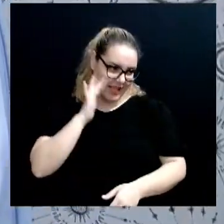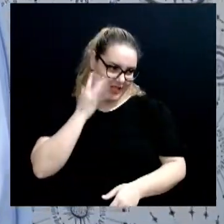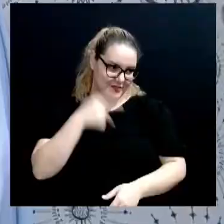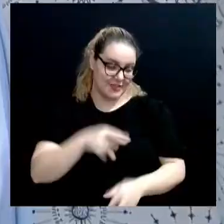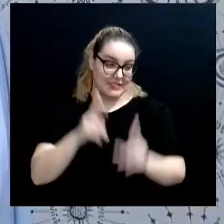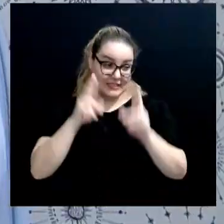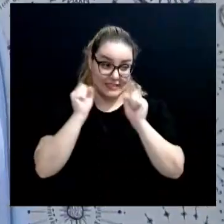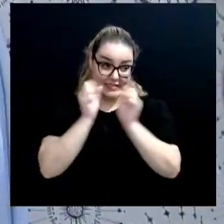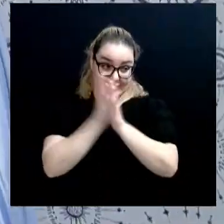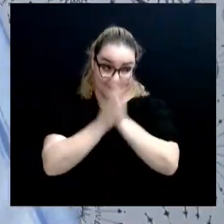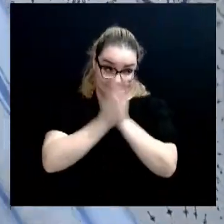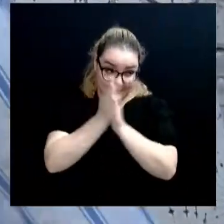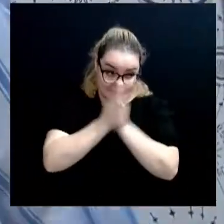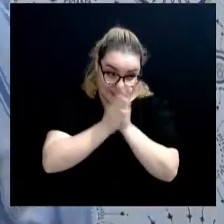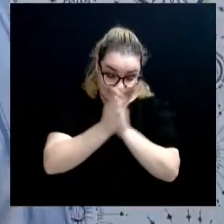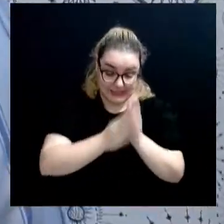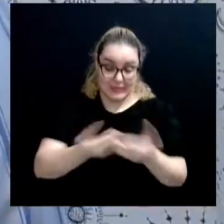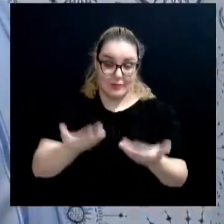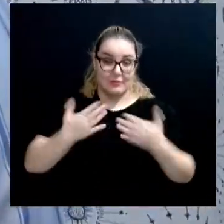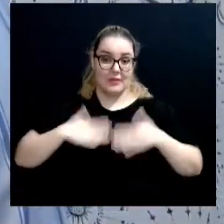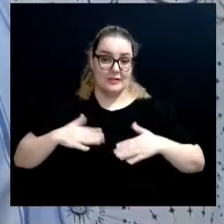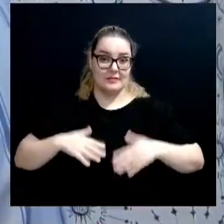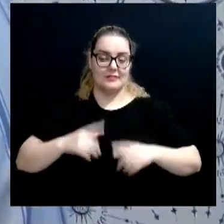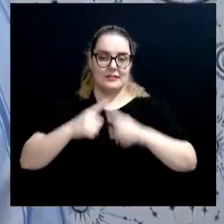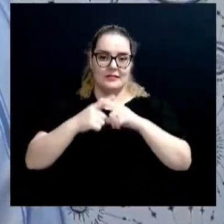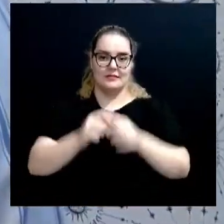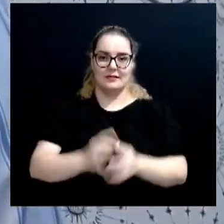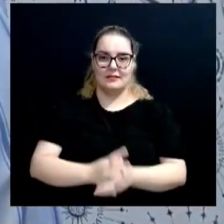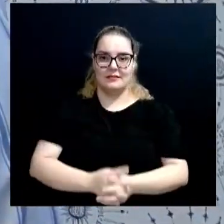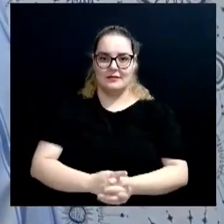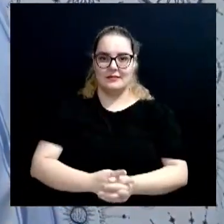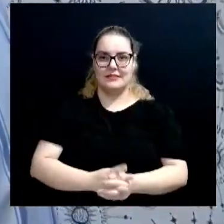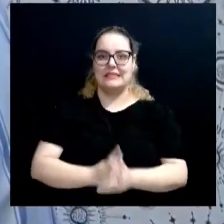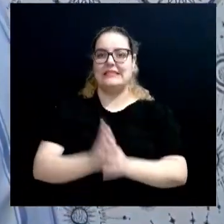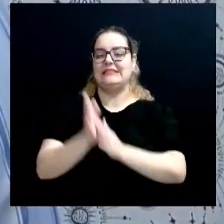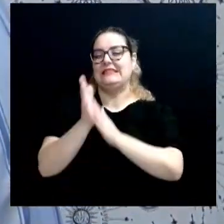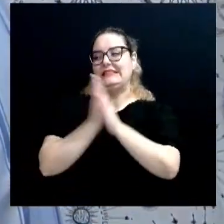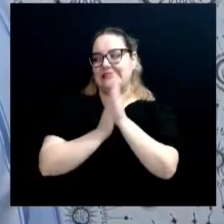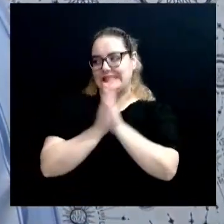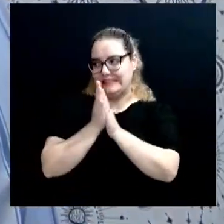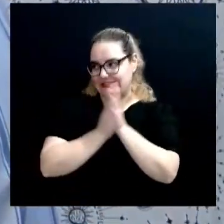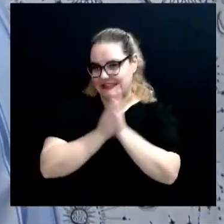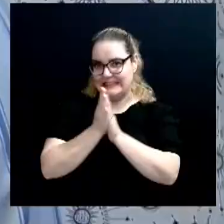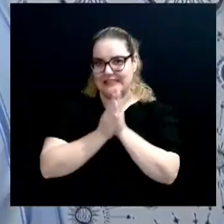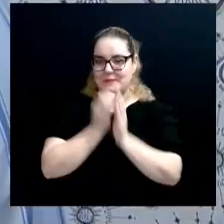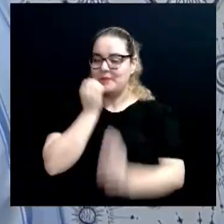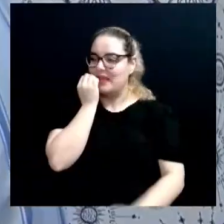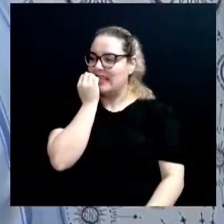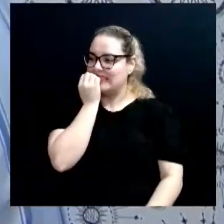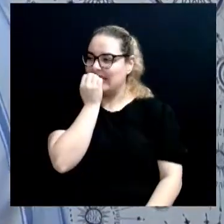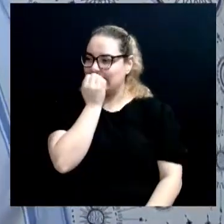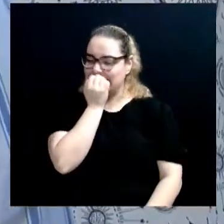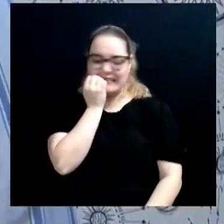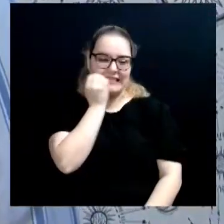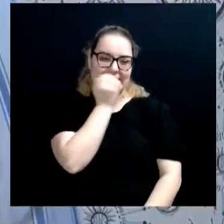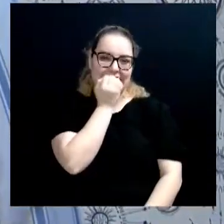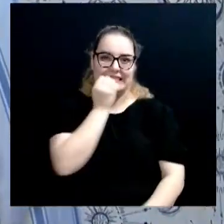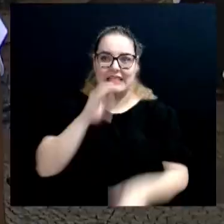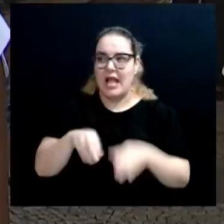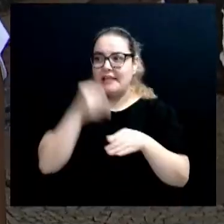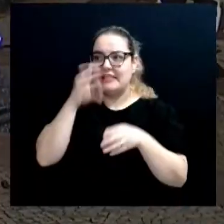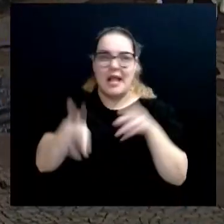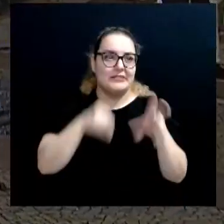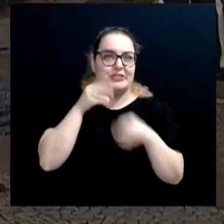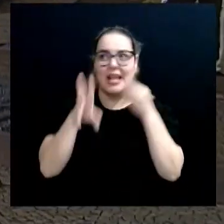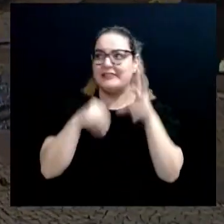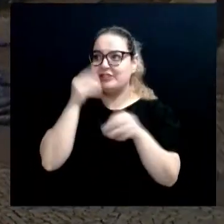mais tranquila nas horas dos jogos? Ansiosa, de roer unha, de comer pipoca pelos olhos.